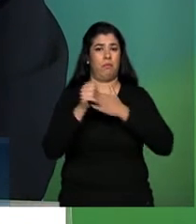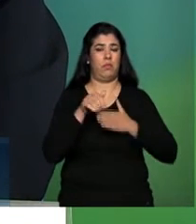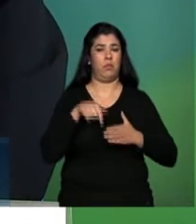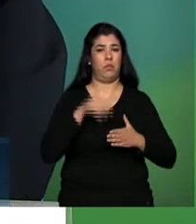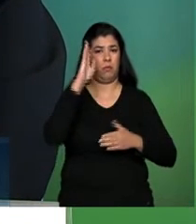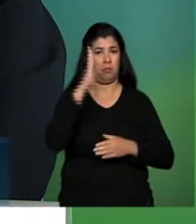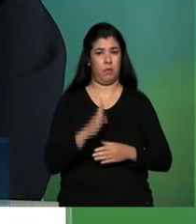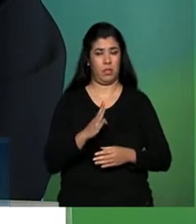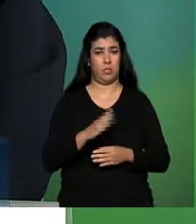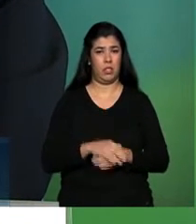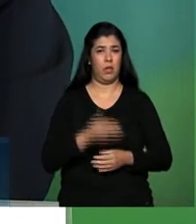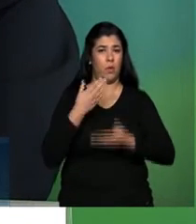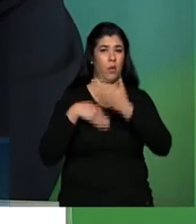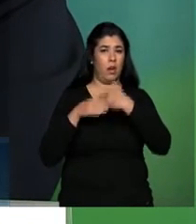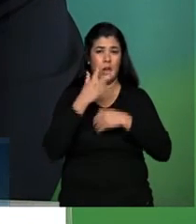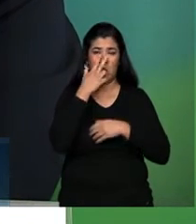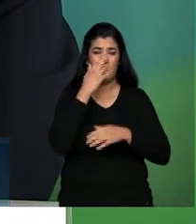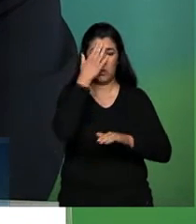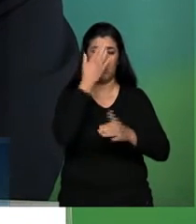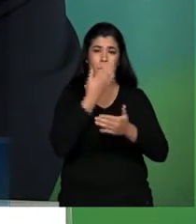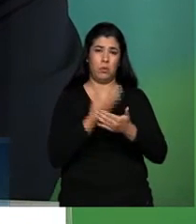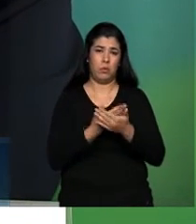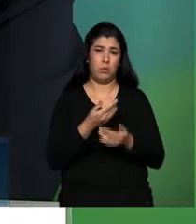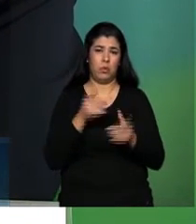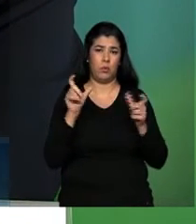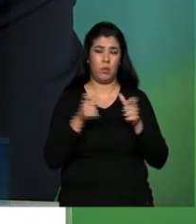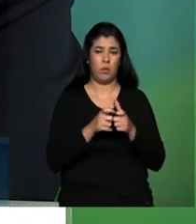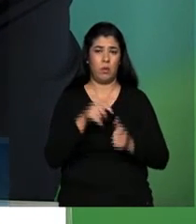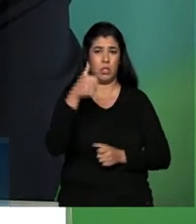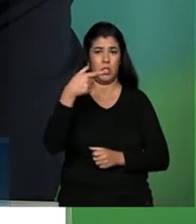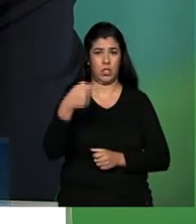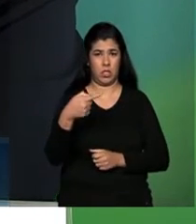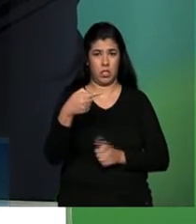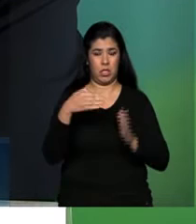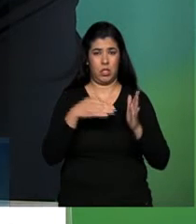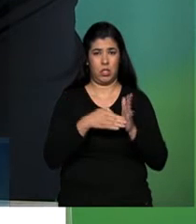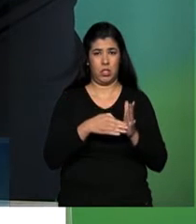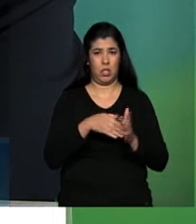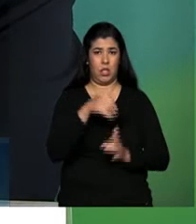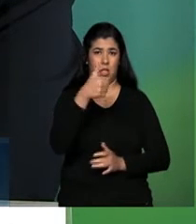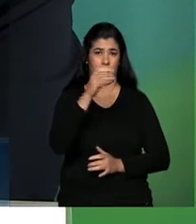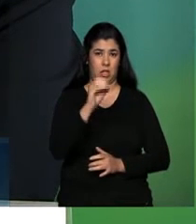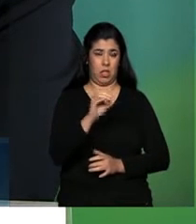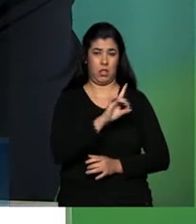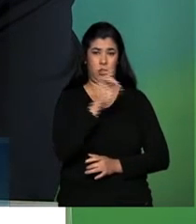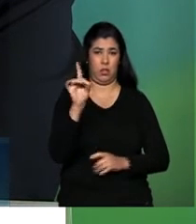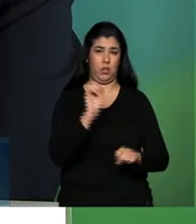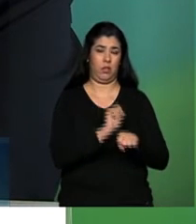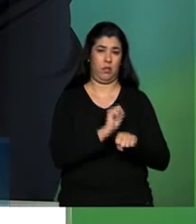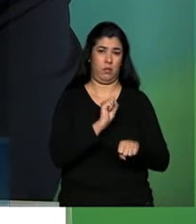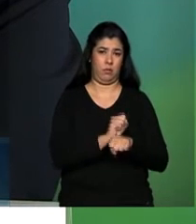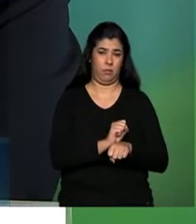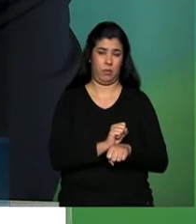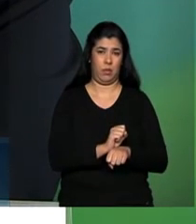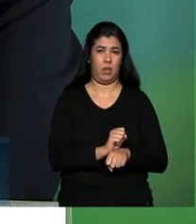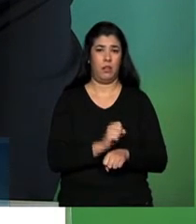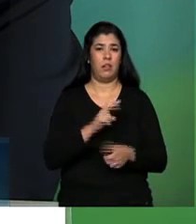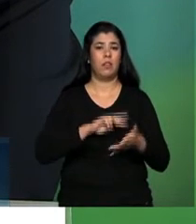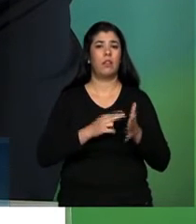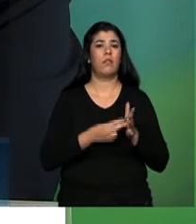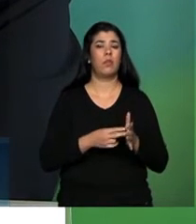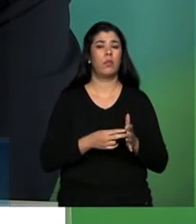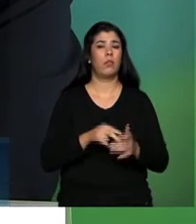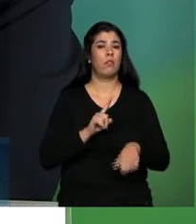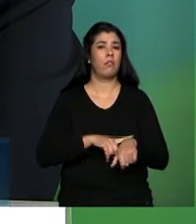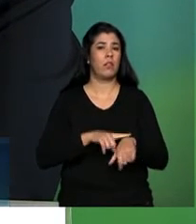que podemos, em 2 anos, reduzir para 10 dias. Portanto, isso significa menos custo, menos